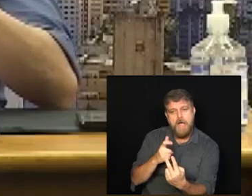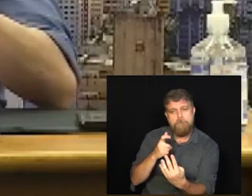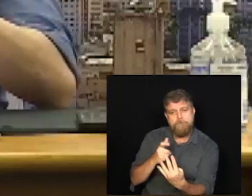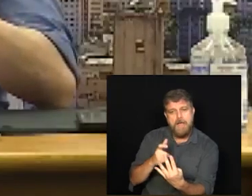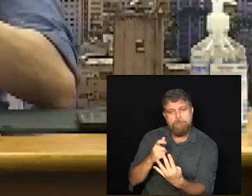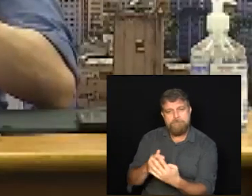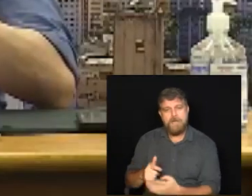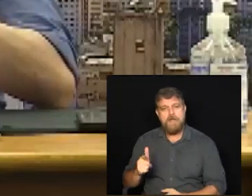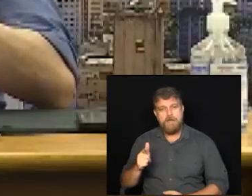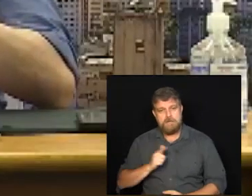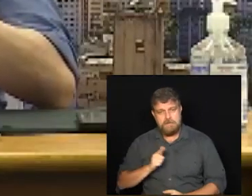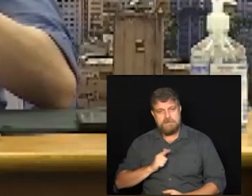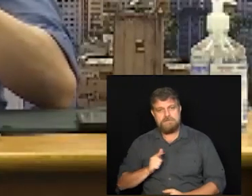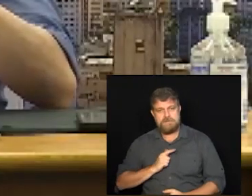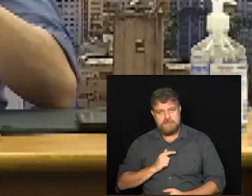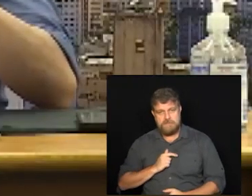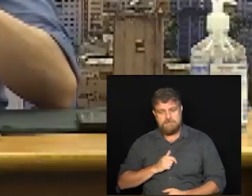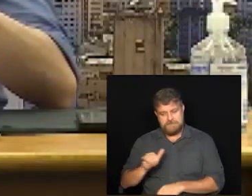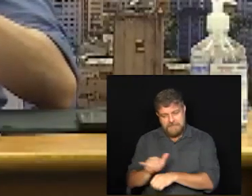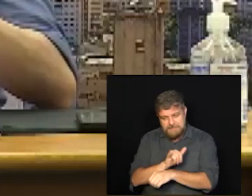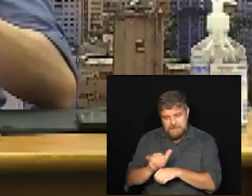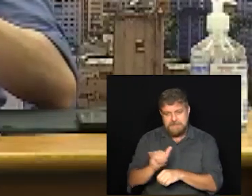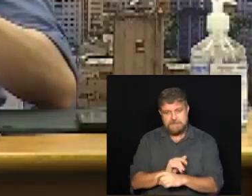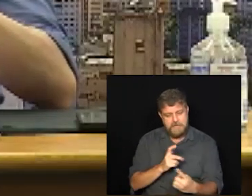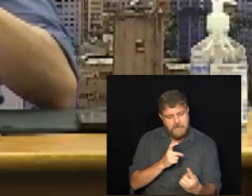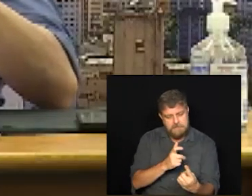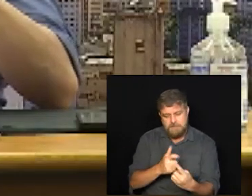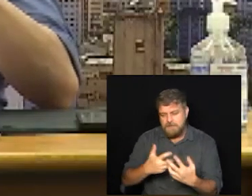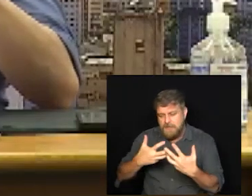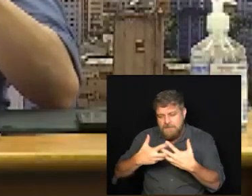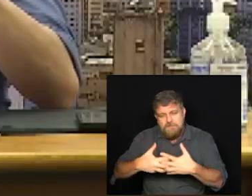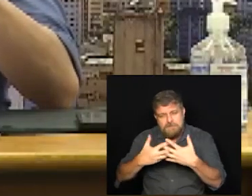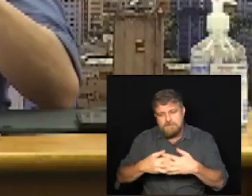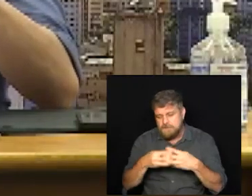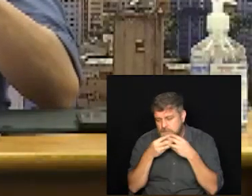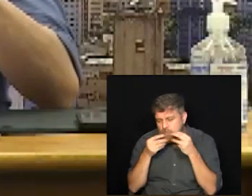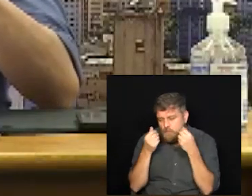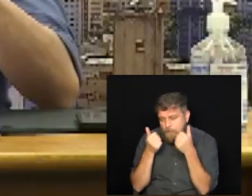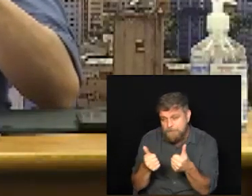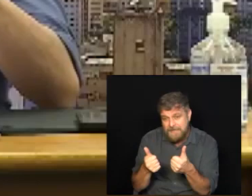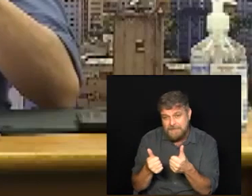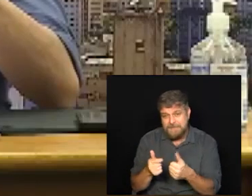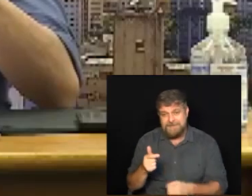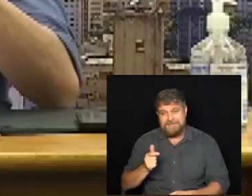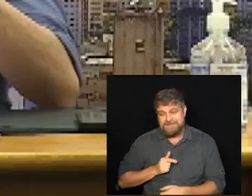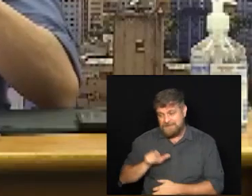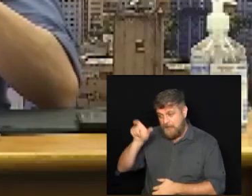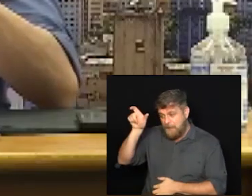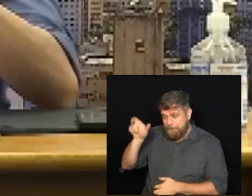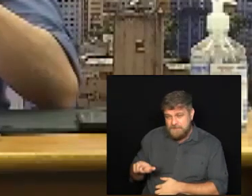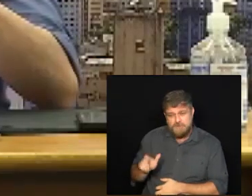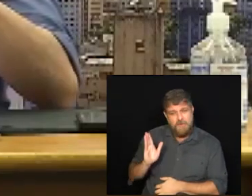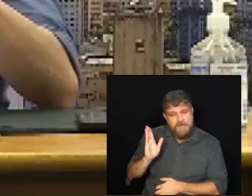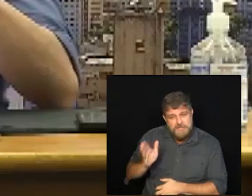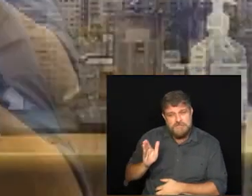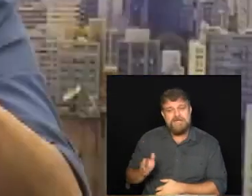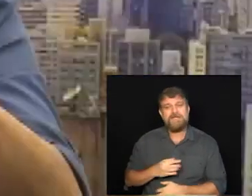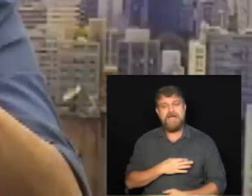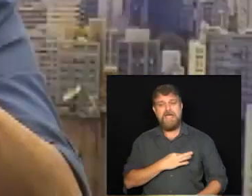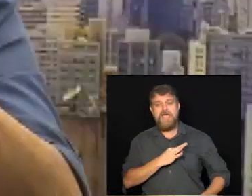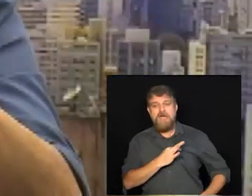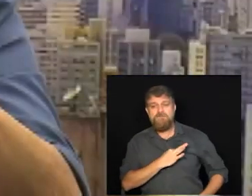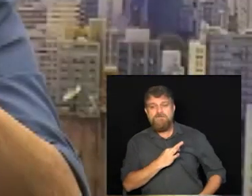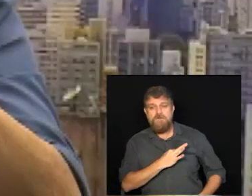Nós temos o esquema da vacinação pronto, está funcionando muito bem, mas se chegar pessoas que querem ser